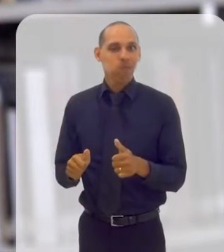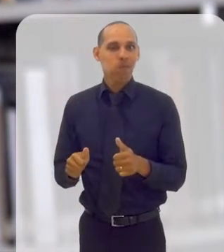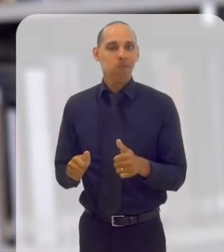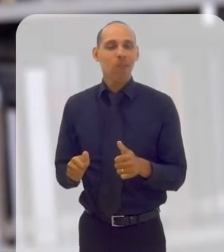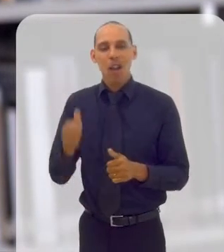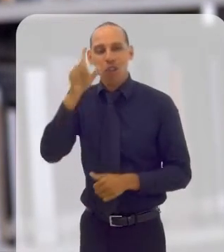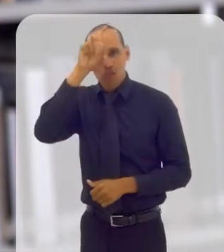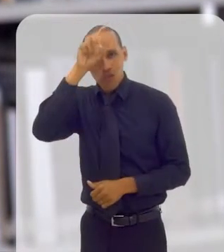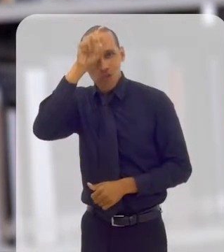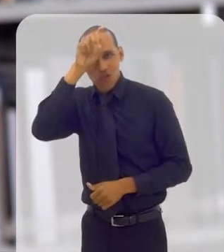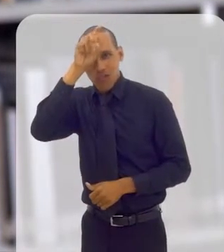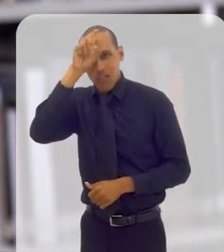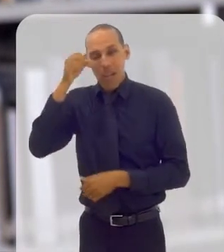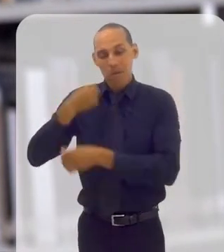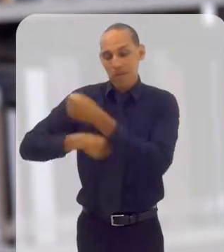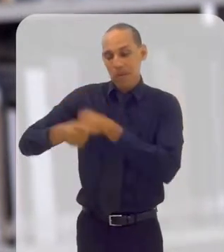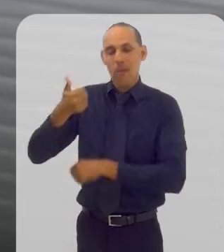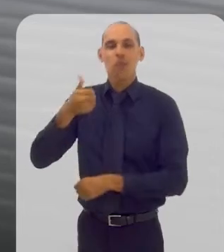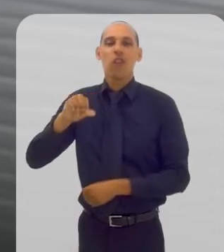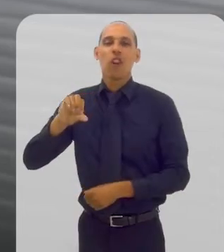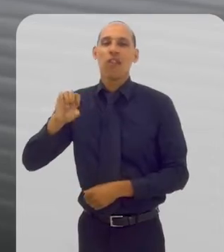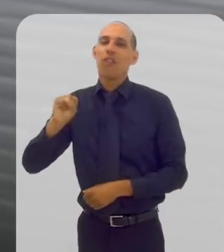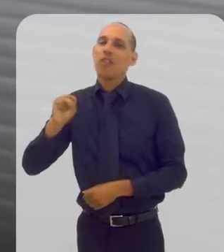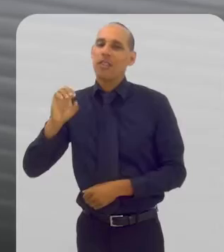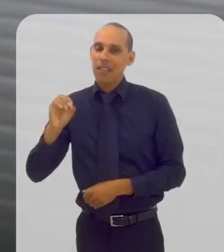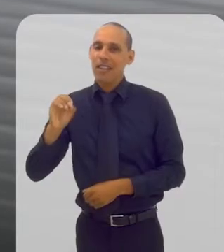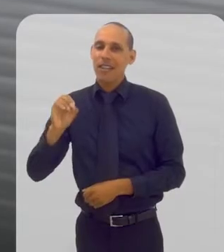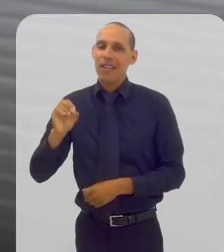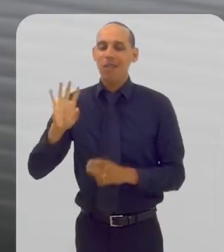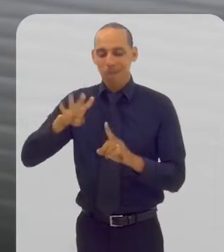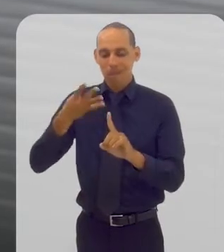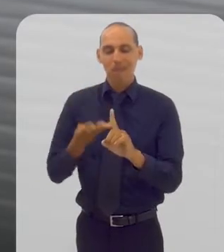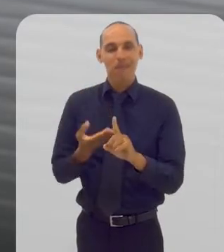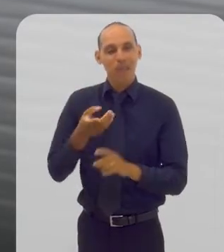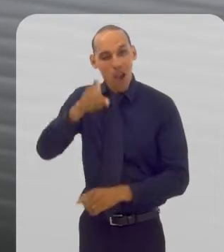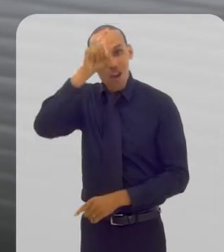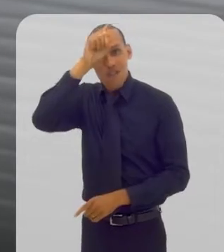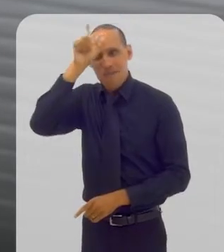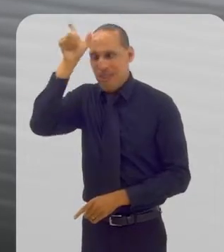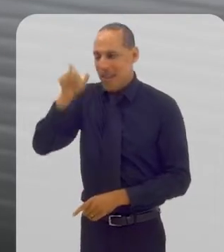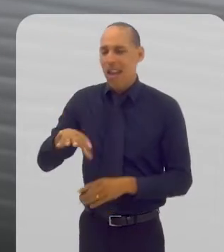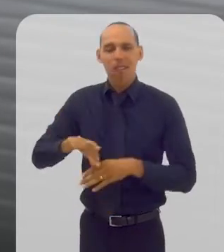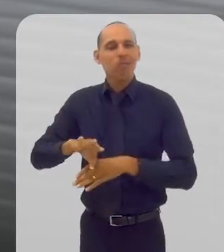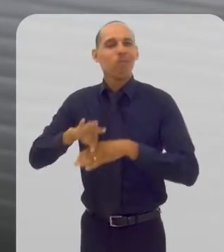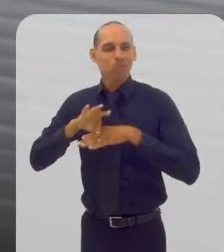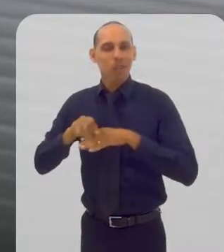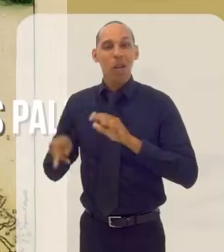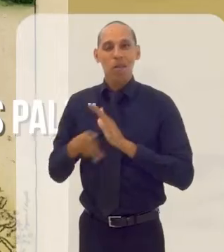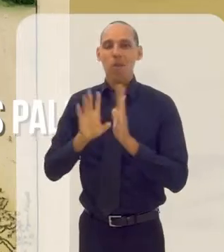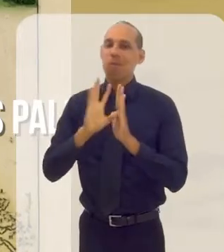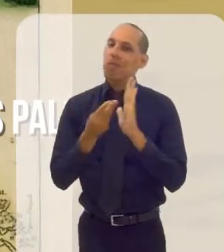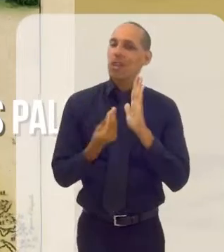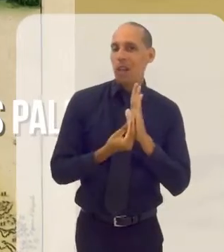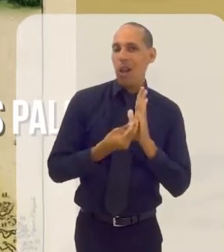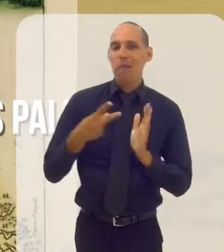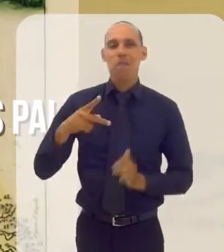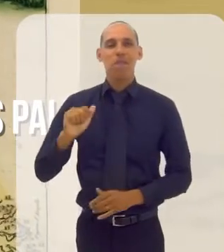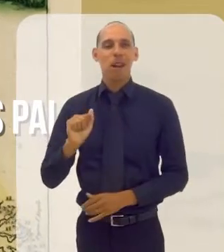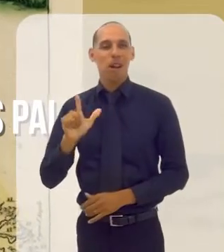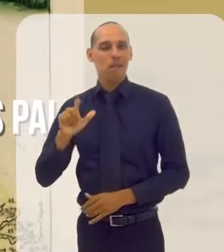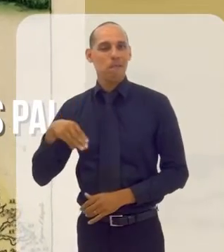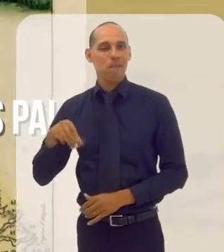na década de 80. É uma homenagem a Zumbi dos Palmares, que foi uma liderança do Quilombo